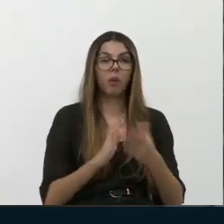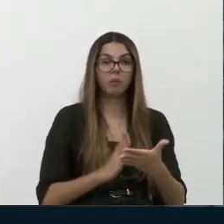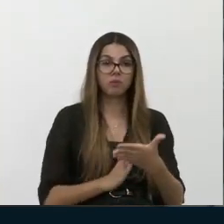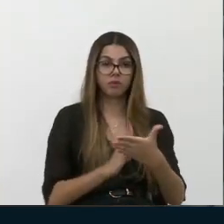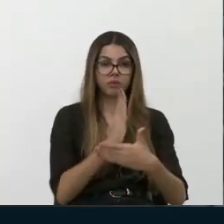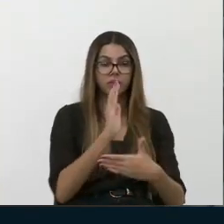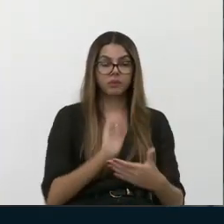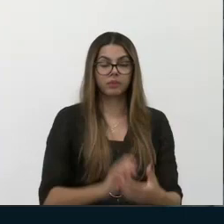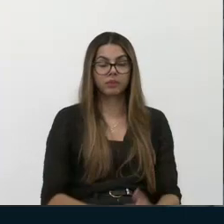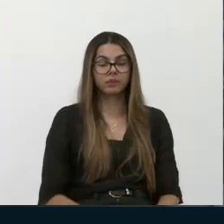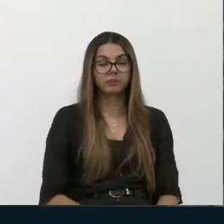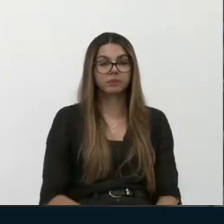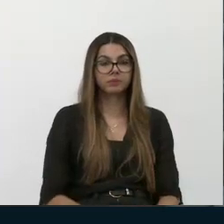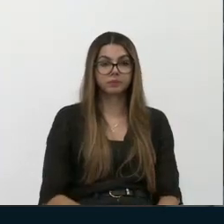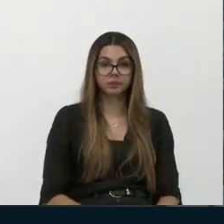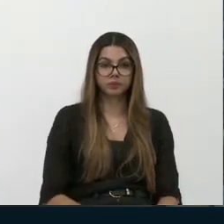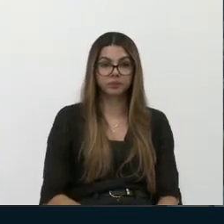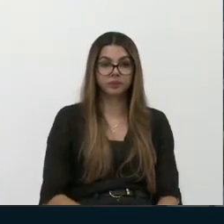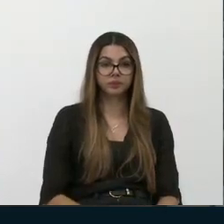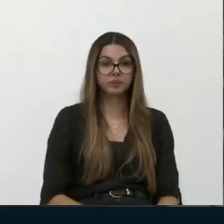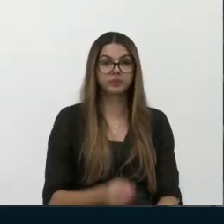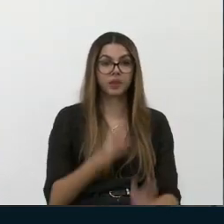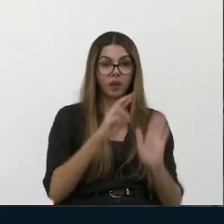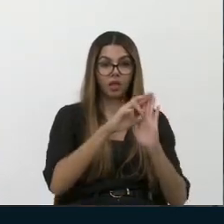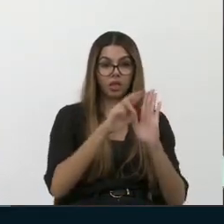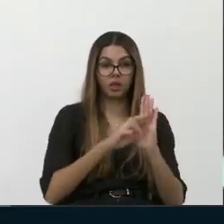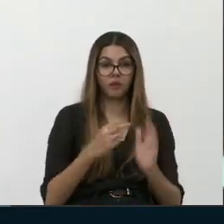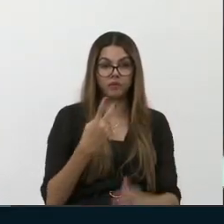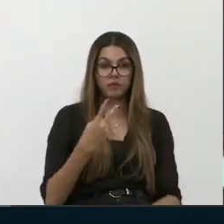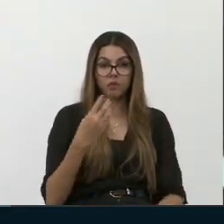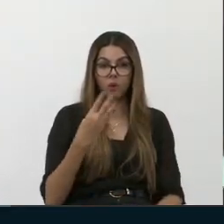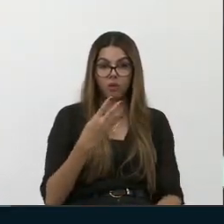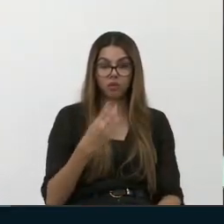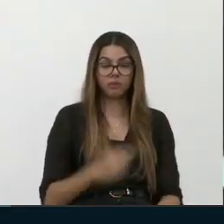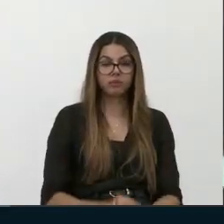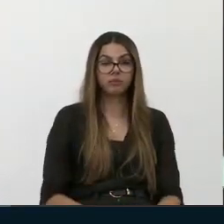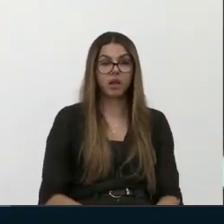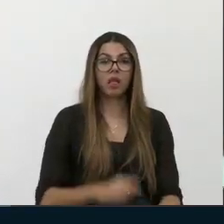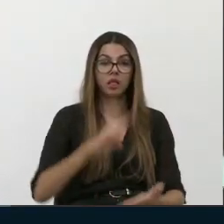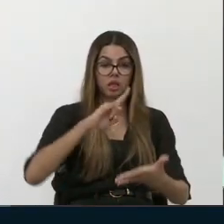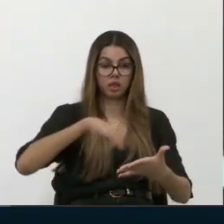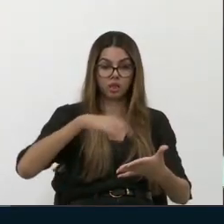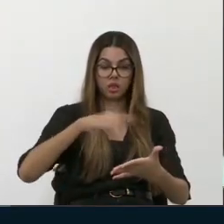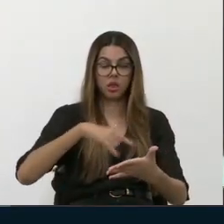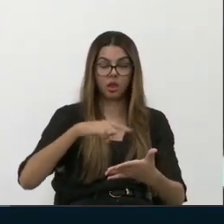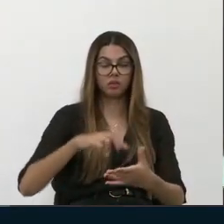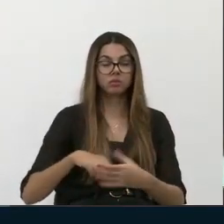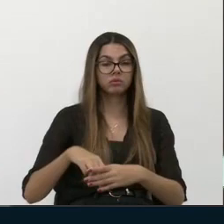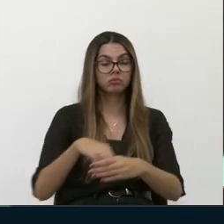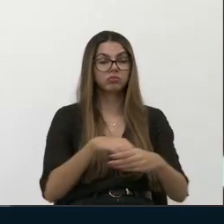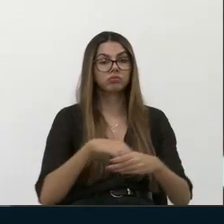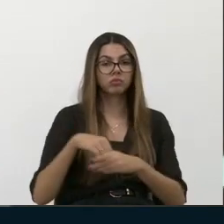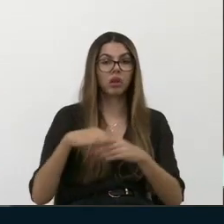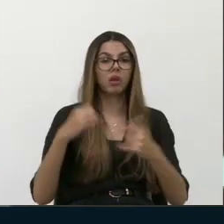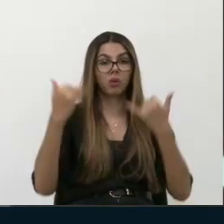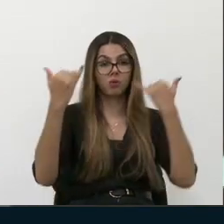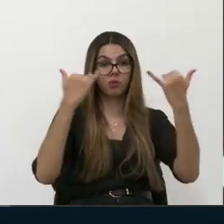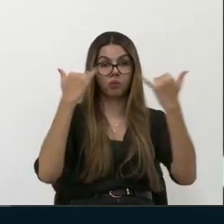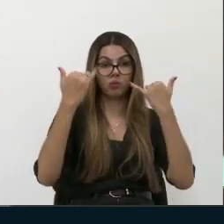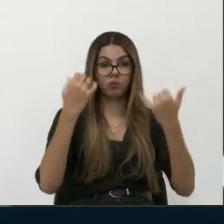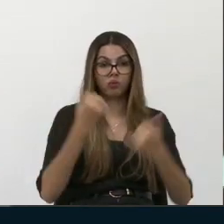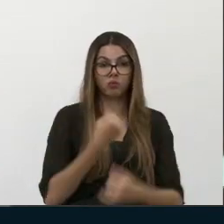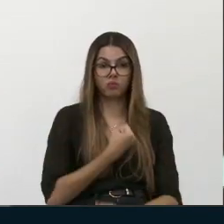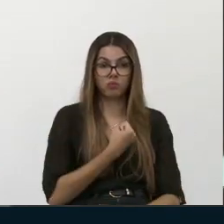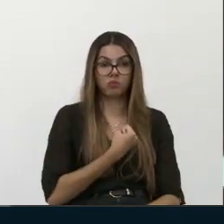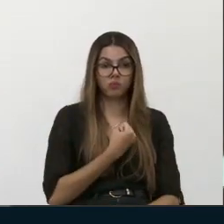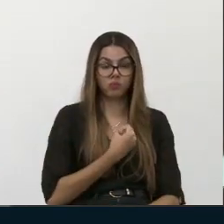aprovado, encaminhe-se. Item 24. Leitura, discussão e votação do requerimento de informação 94/2024. Informações